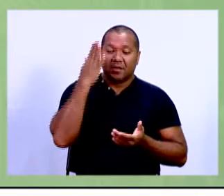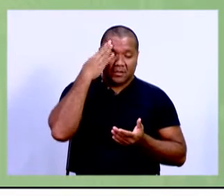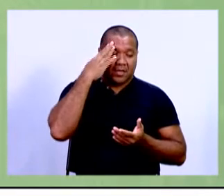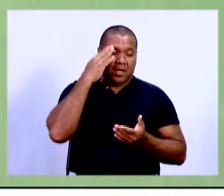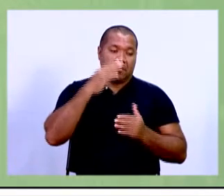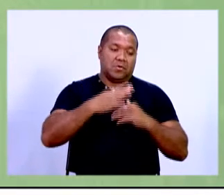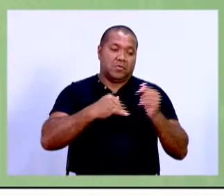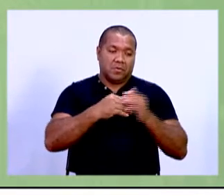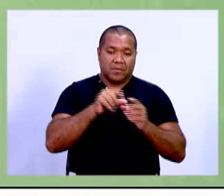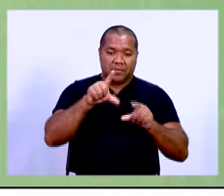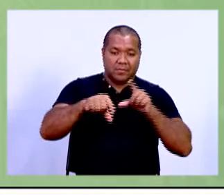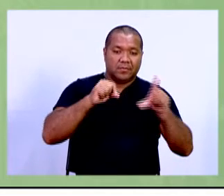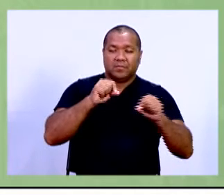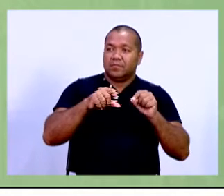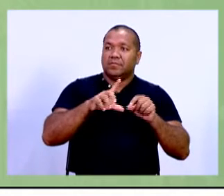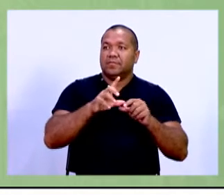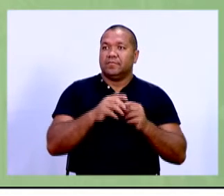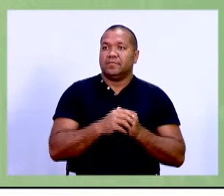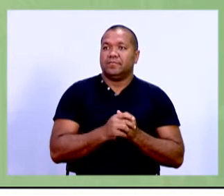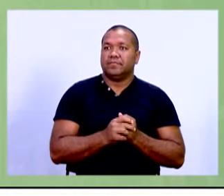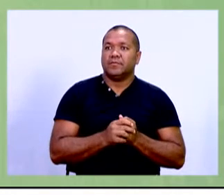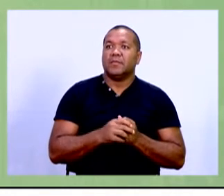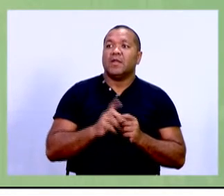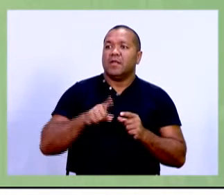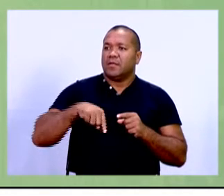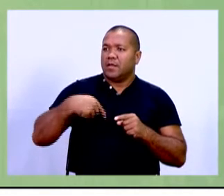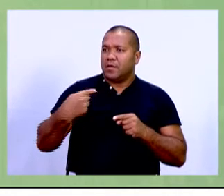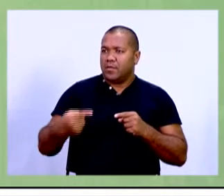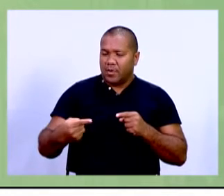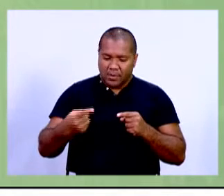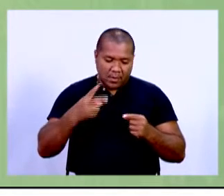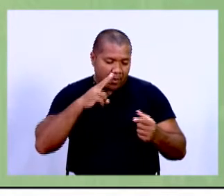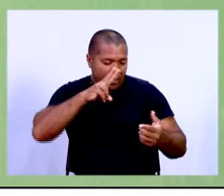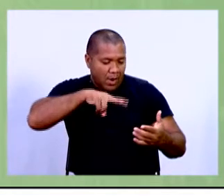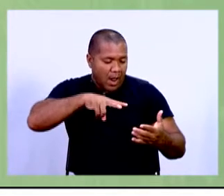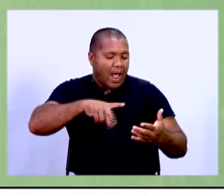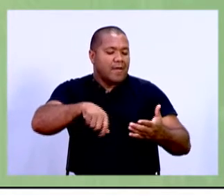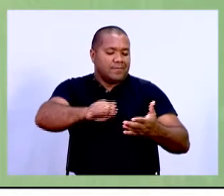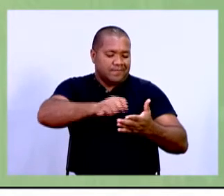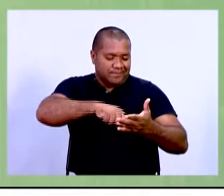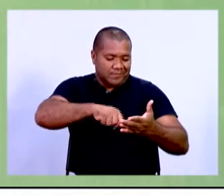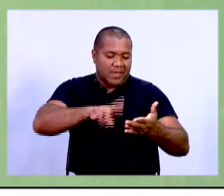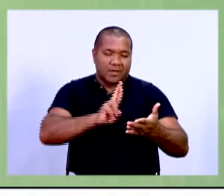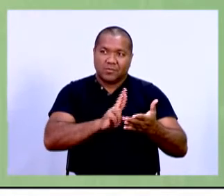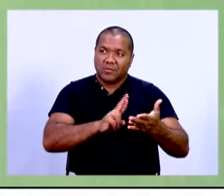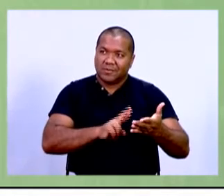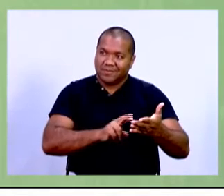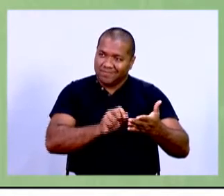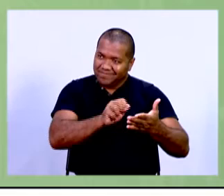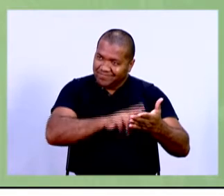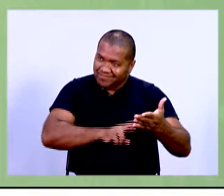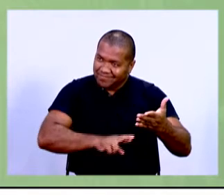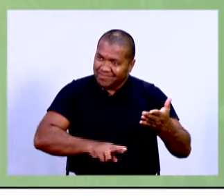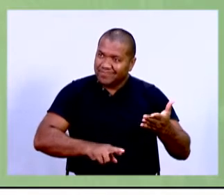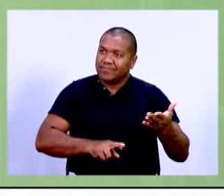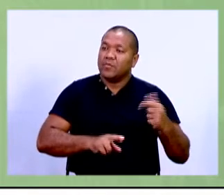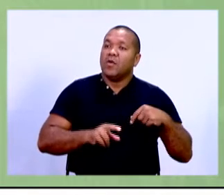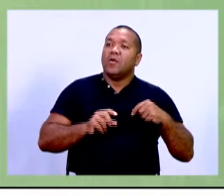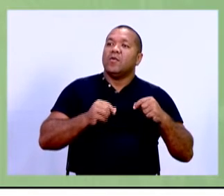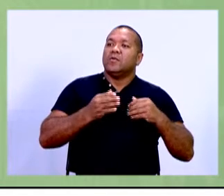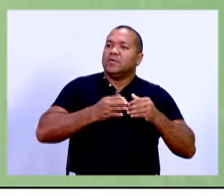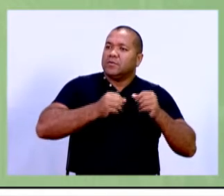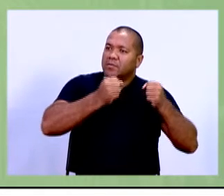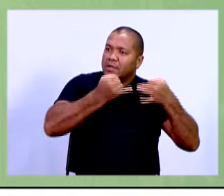precisa fazer. Em seguida, ele vai descrever o diagnóstico do problema, o passo a passo da solução para que